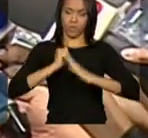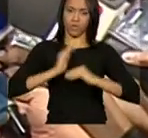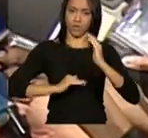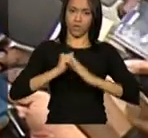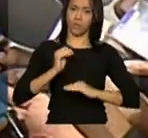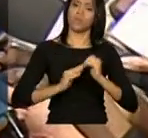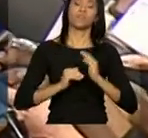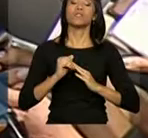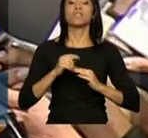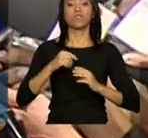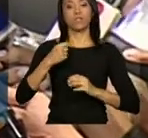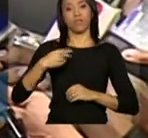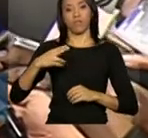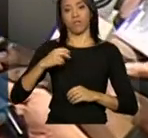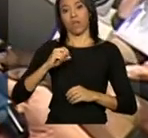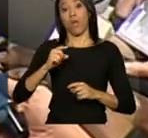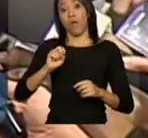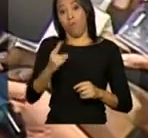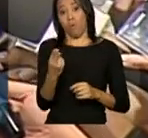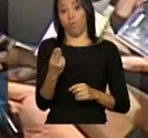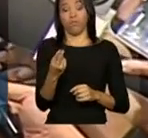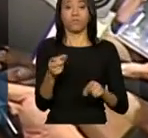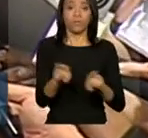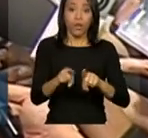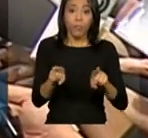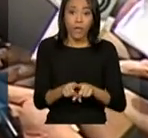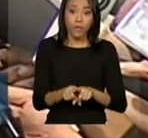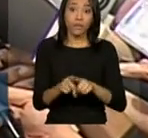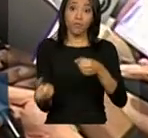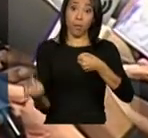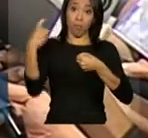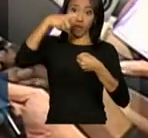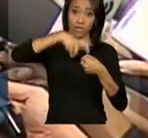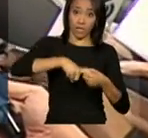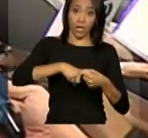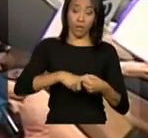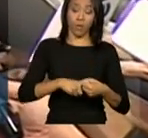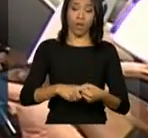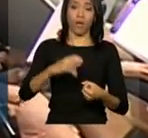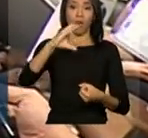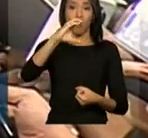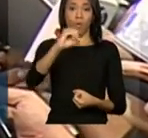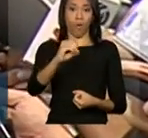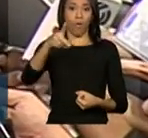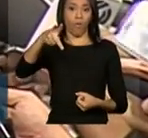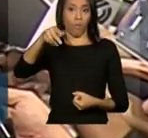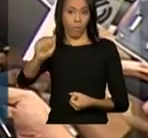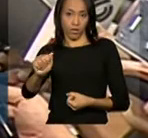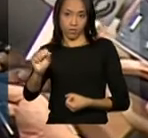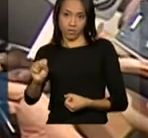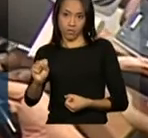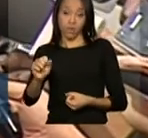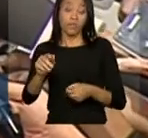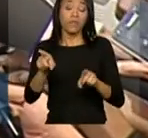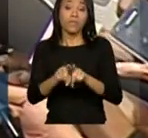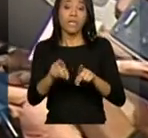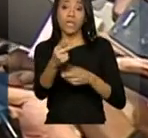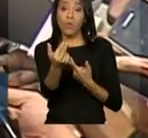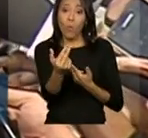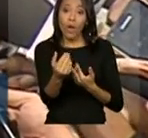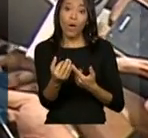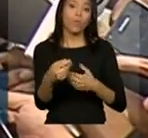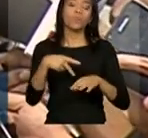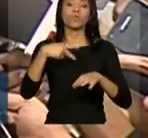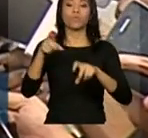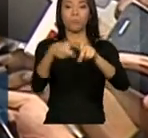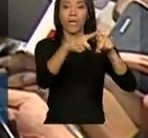se inscreverem individualmente ou sejam profissionais da parceria com a opas como por exemplos dos médicos cubanos Ministério